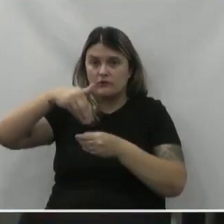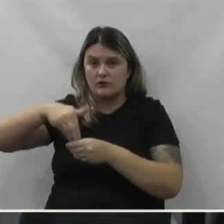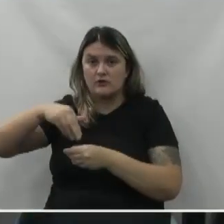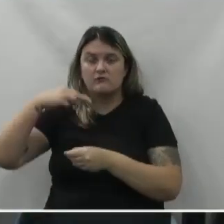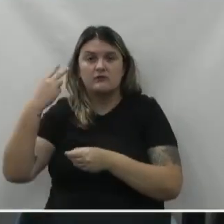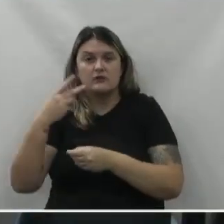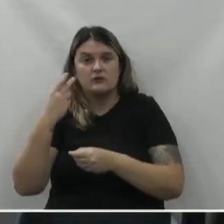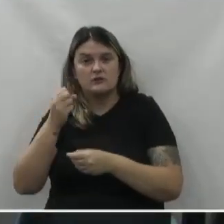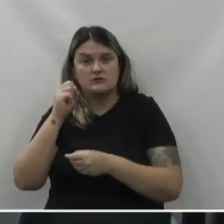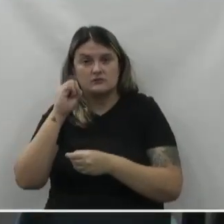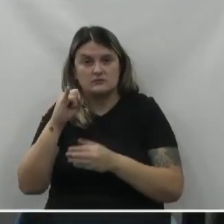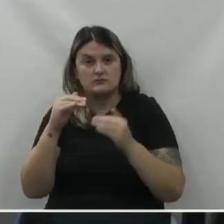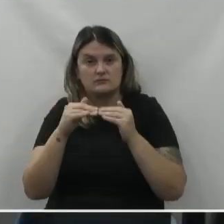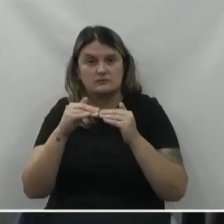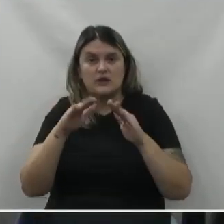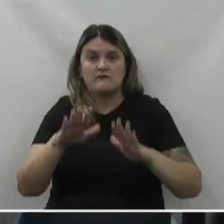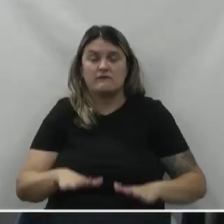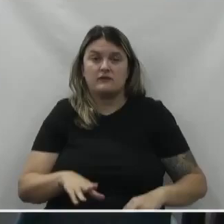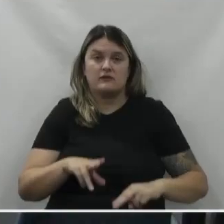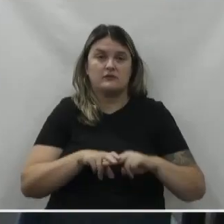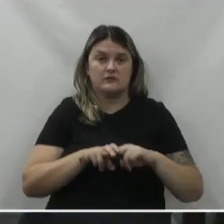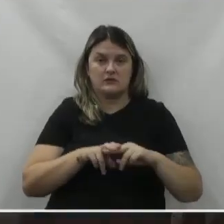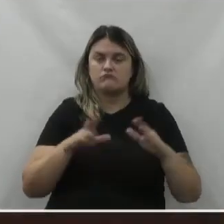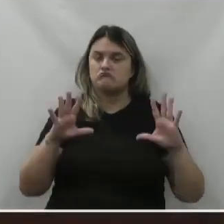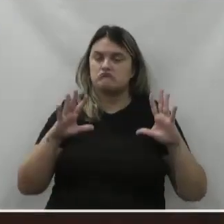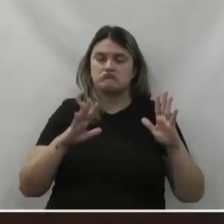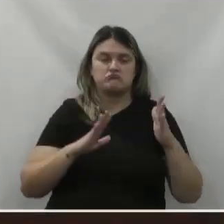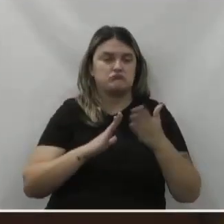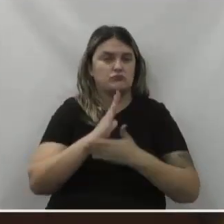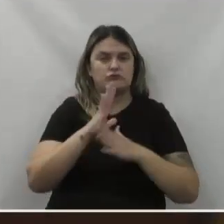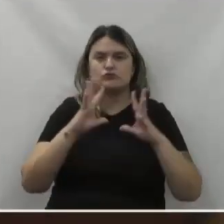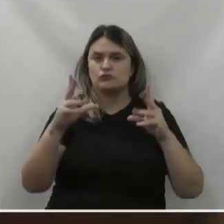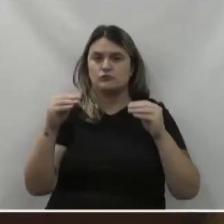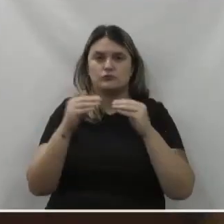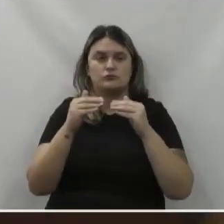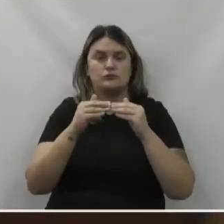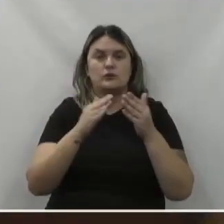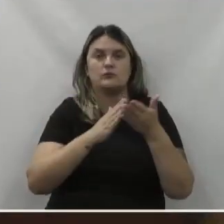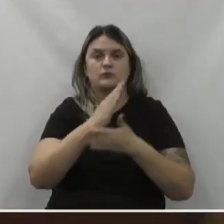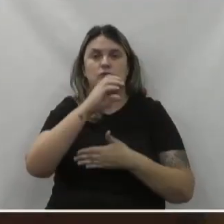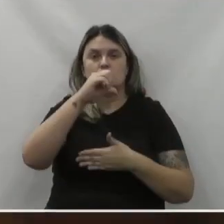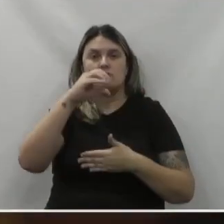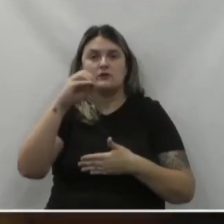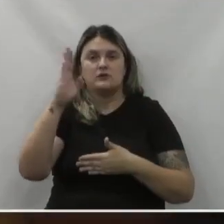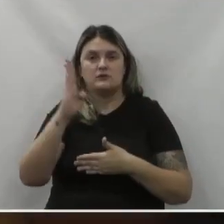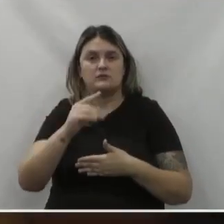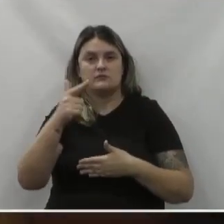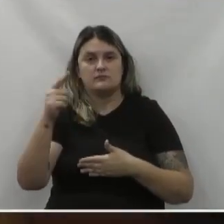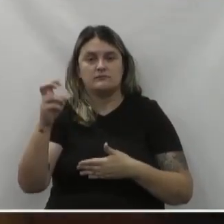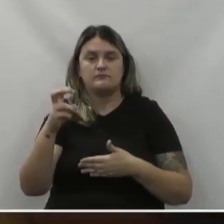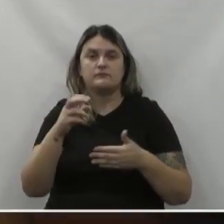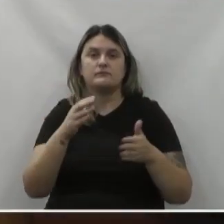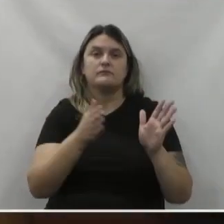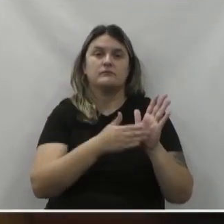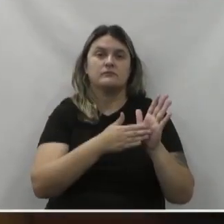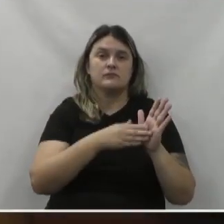senhores vereadores que aprovam, permaneçam como estão. Aprovado o requerimento número 90/2025. Requerimento